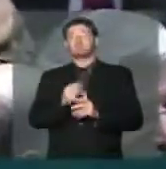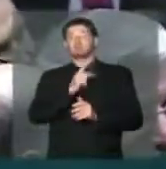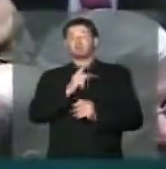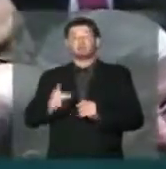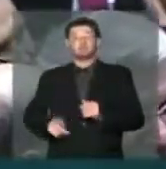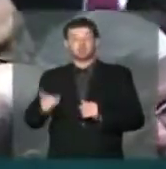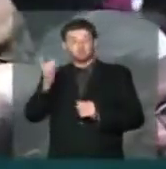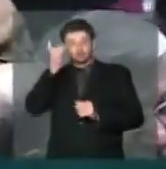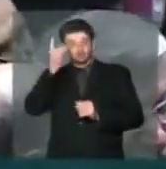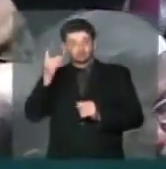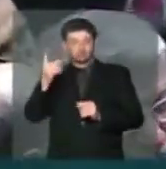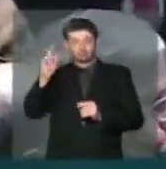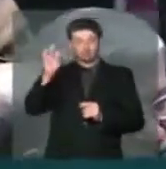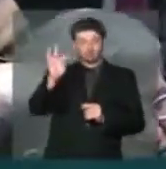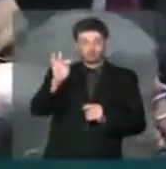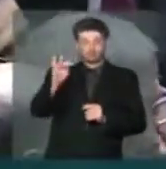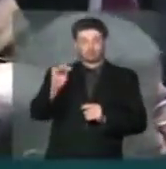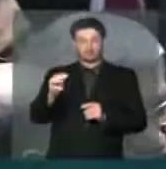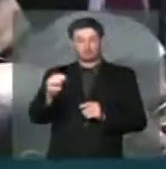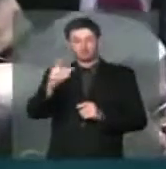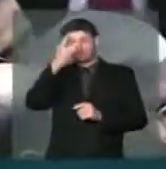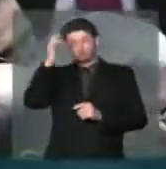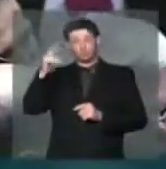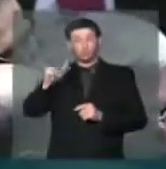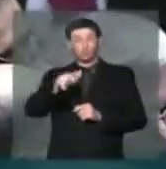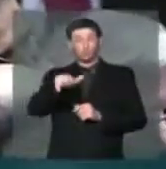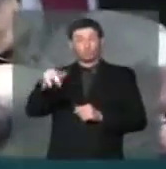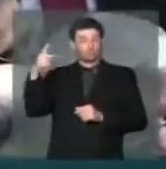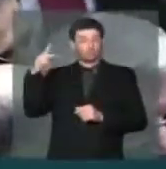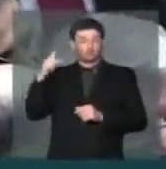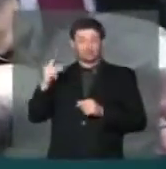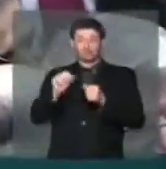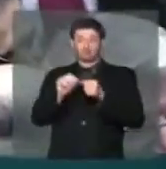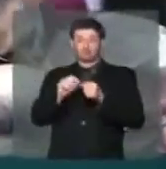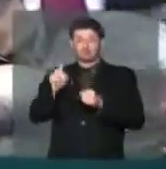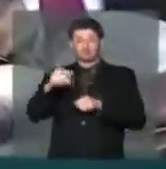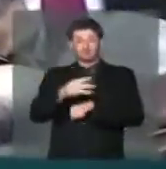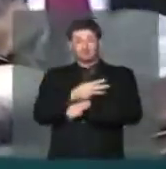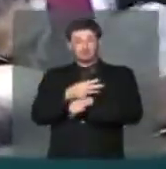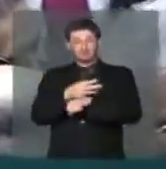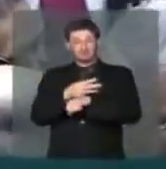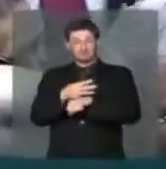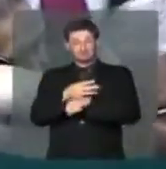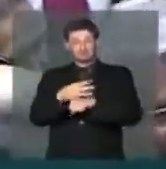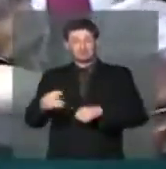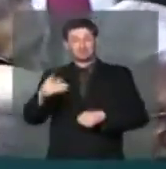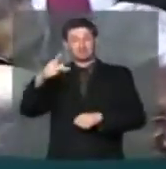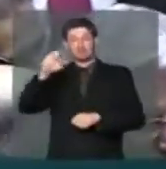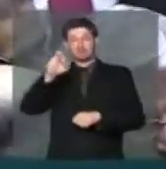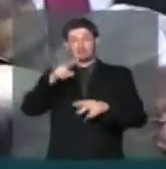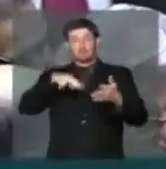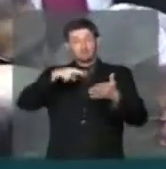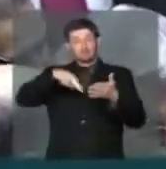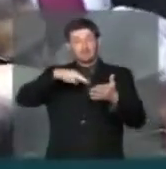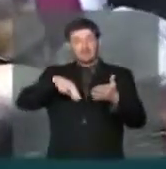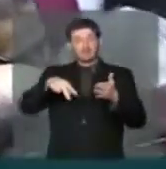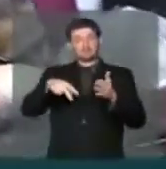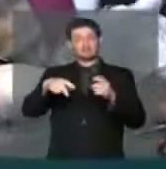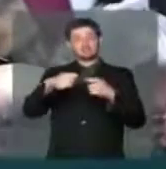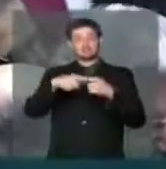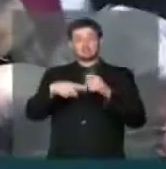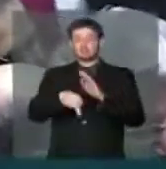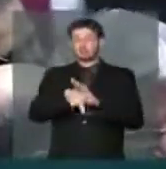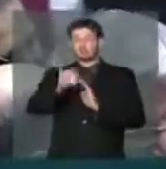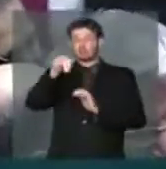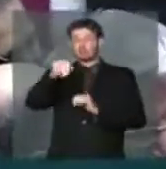presidente Dilma, o PT e os seus assemelhados estão dando, que é terceirizar a perícia do Instituto Nacional